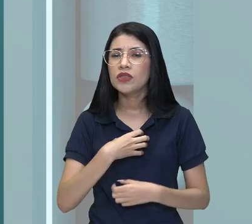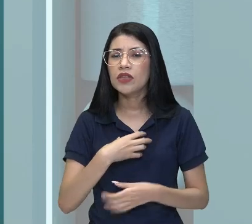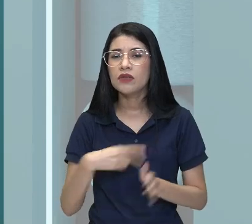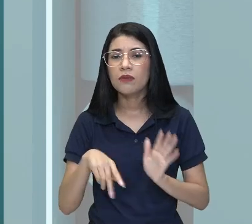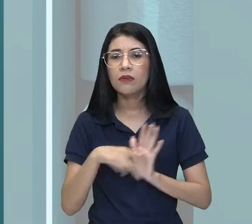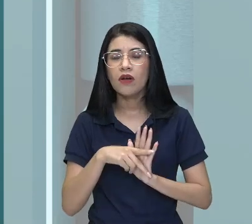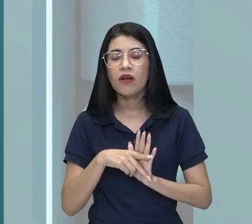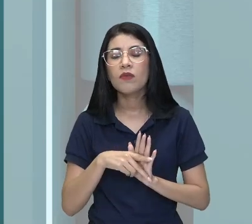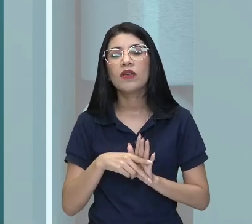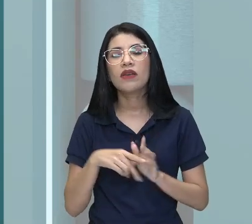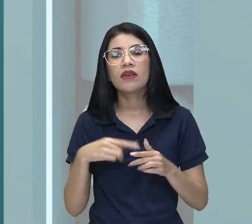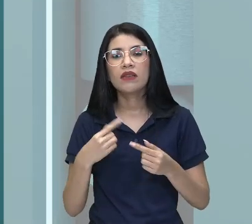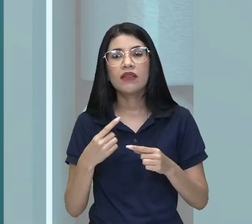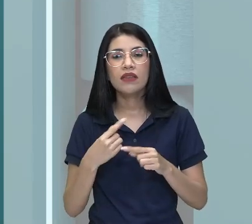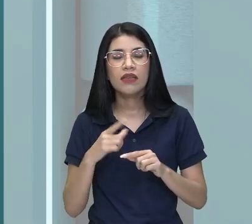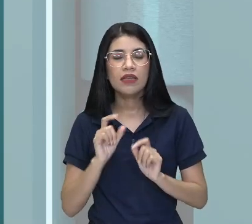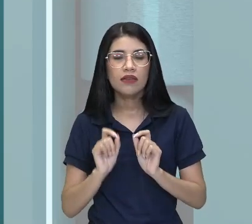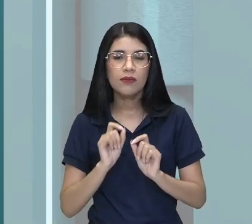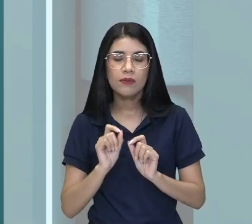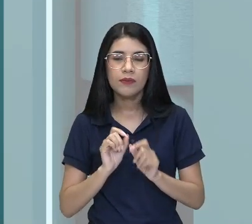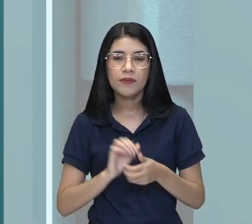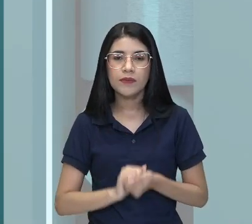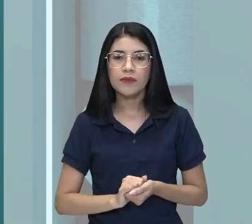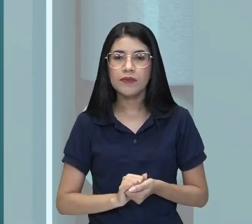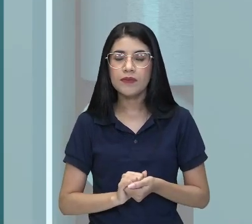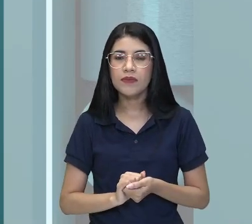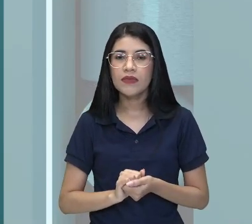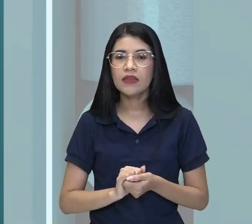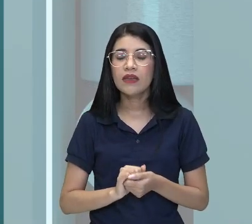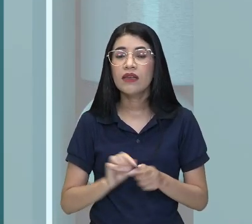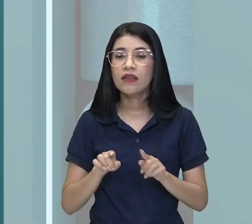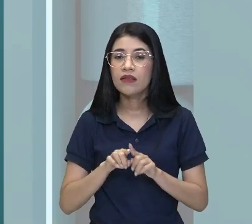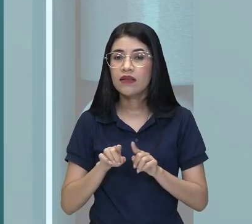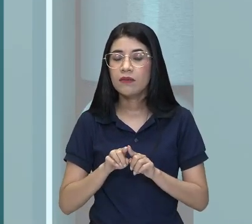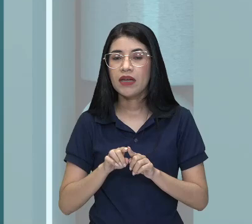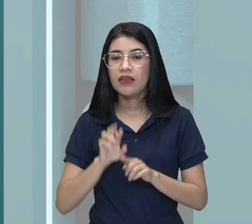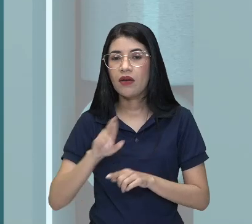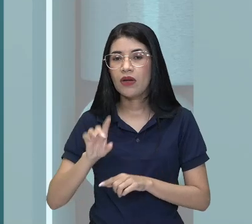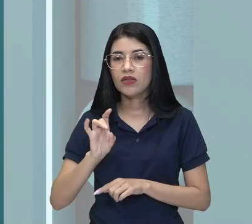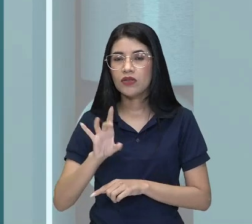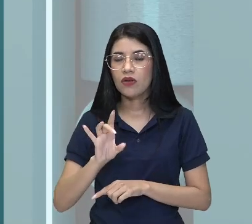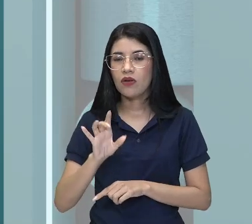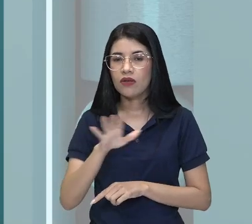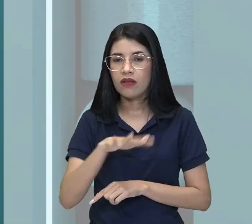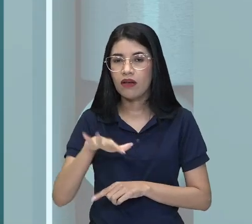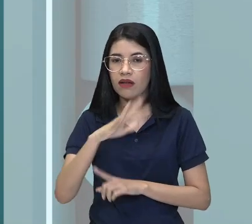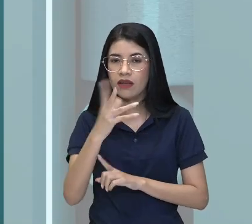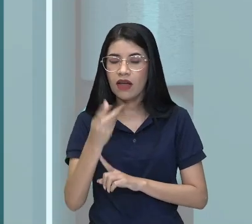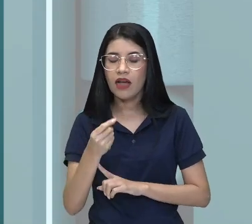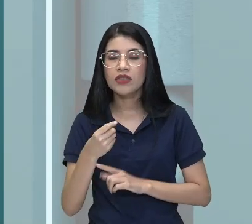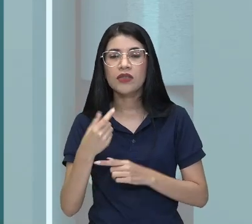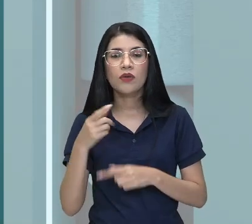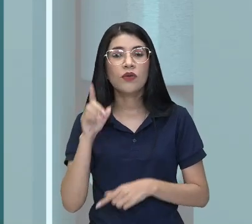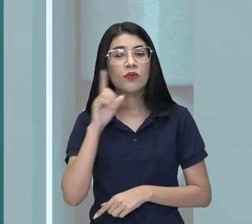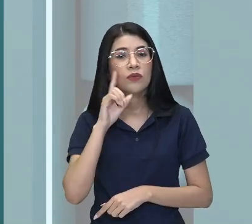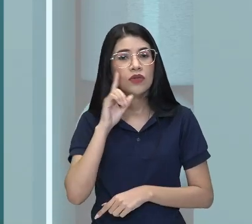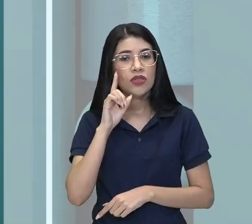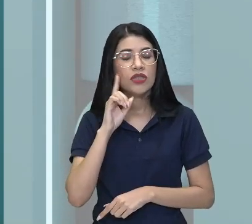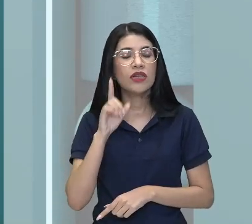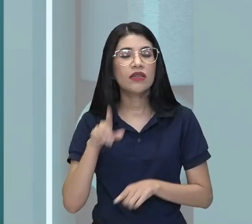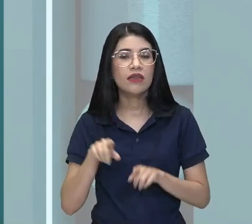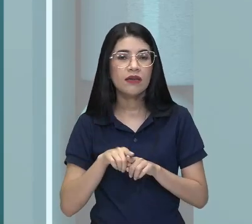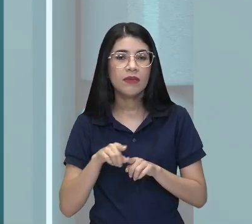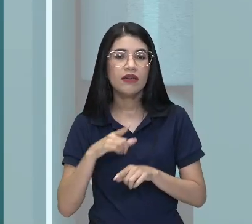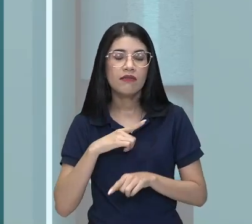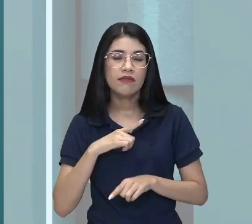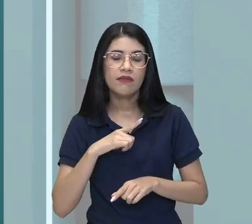só importante, já respondendo, para a arte, né? Ela está presente no seu dia a